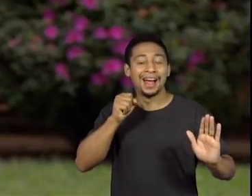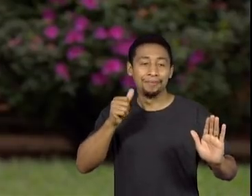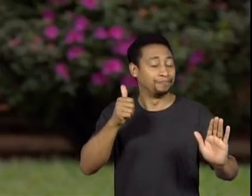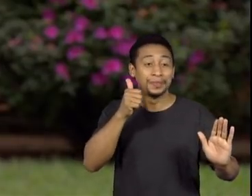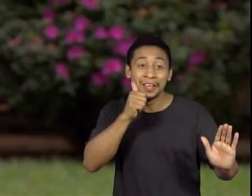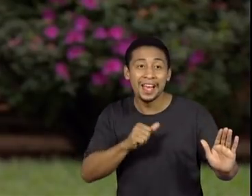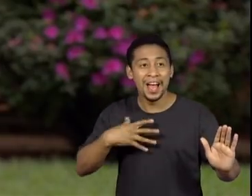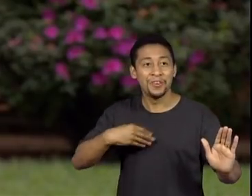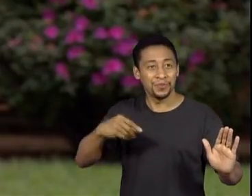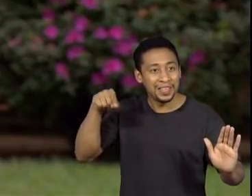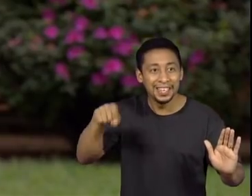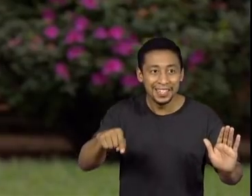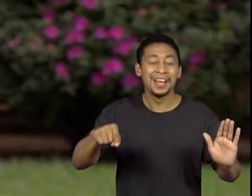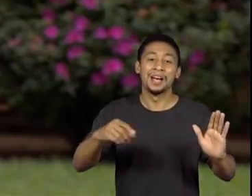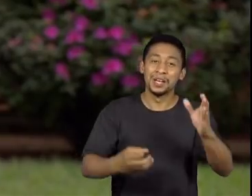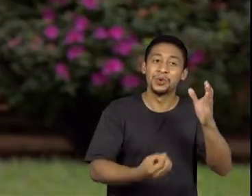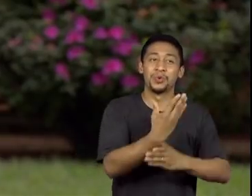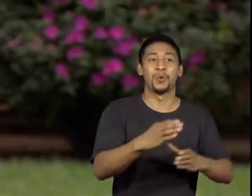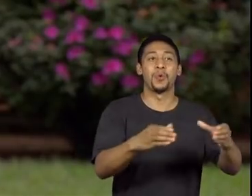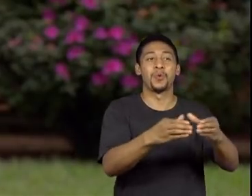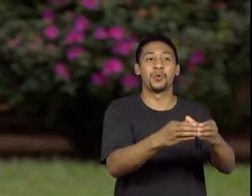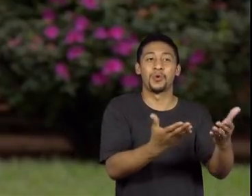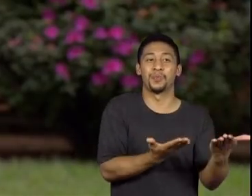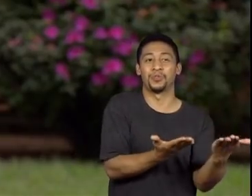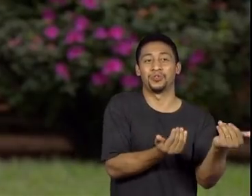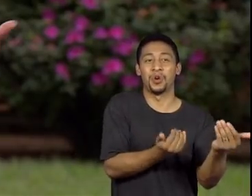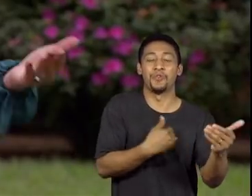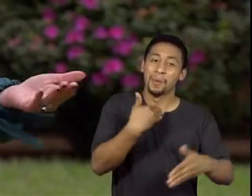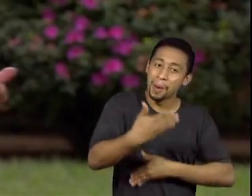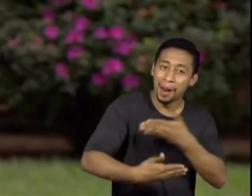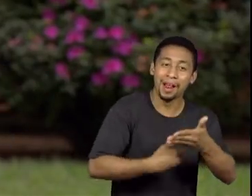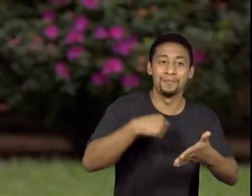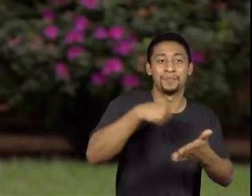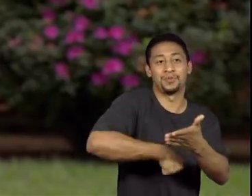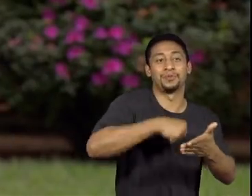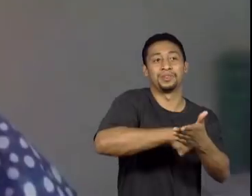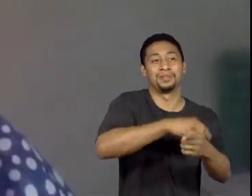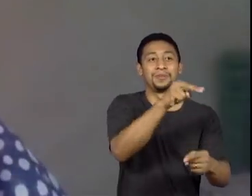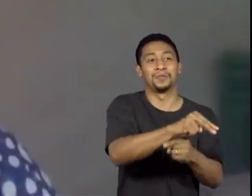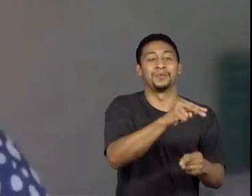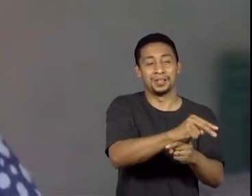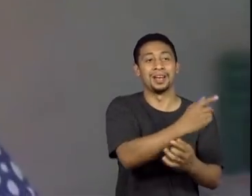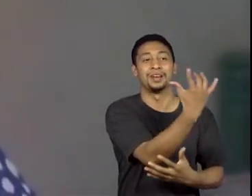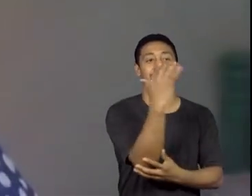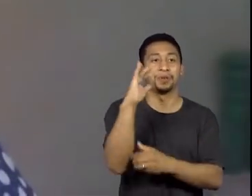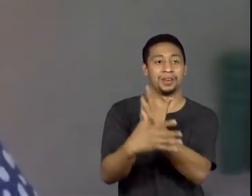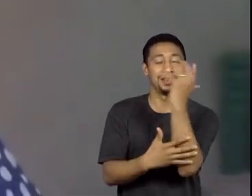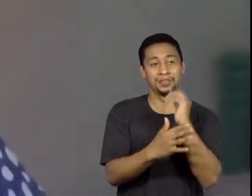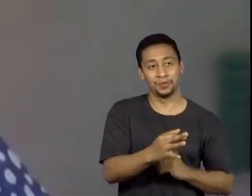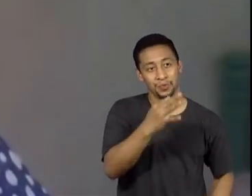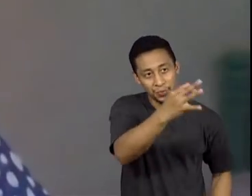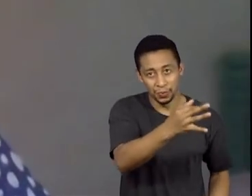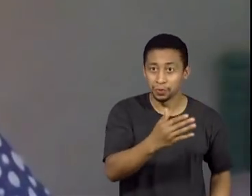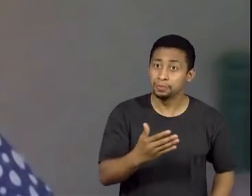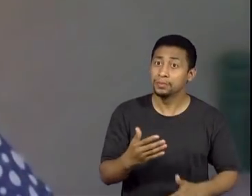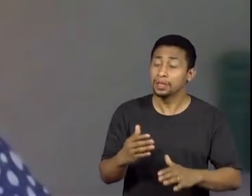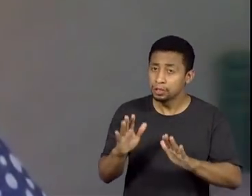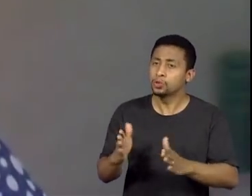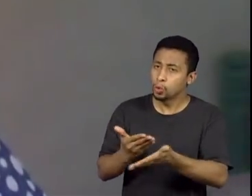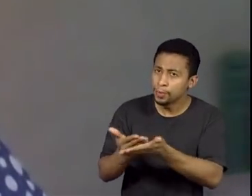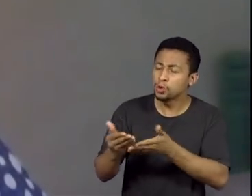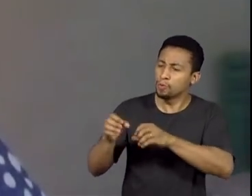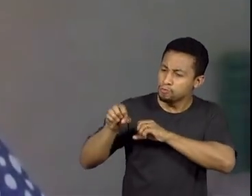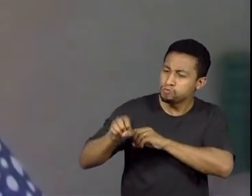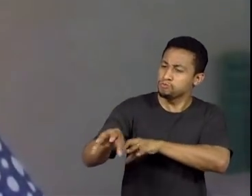para formar hoje as lideranças que vão cuidar da floresta amanhã. A gente está levando instrumentos de como